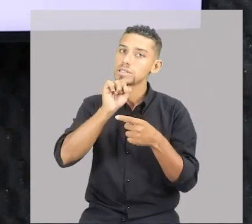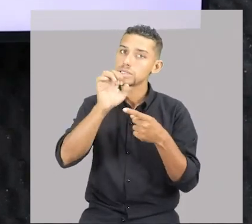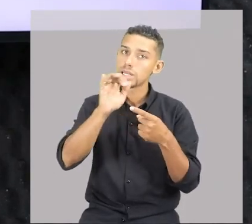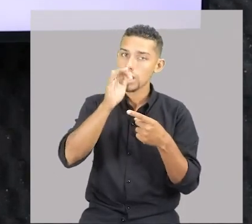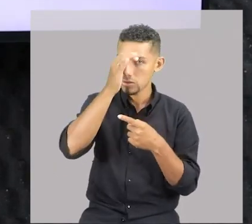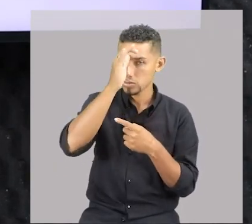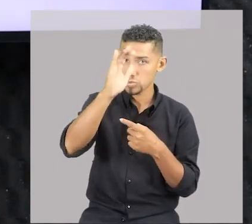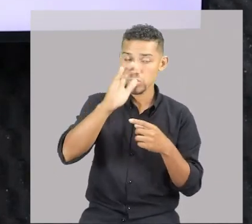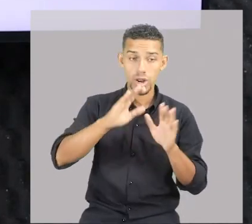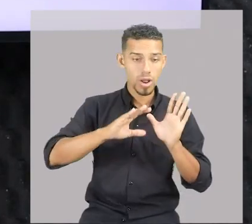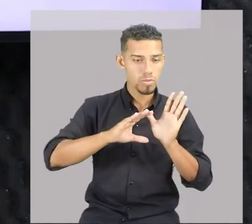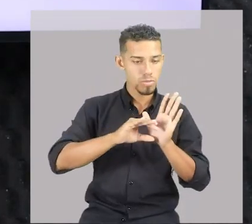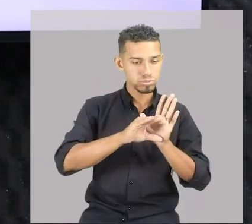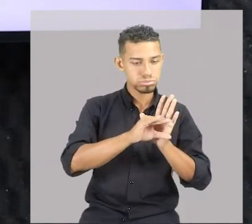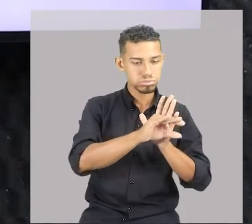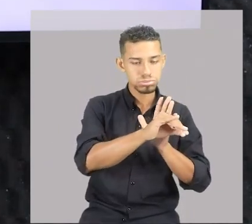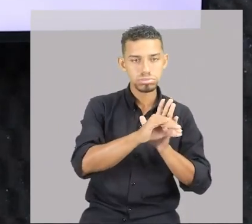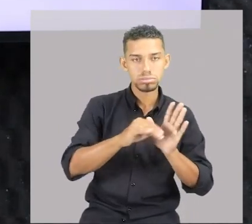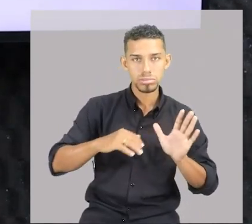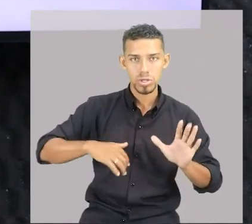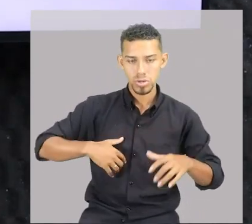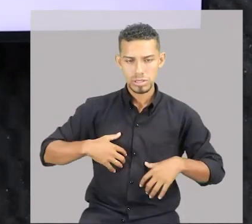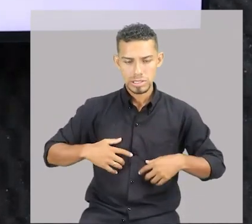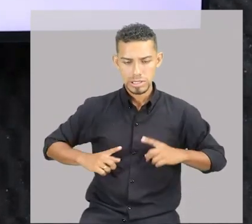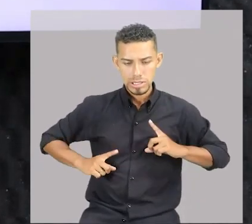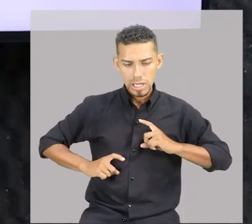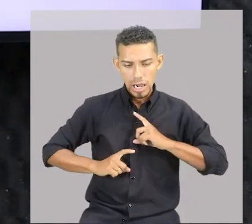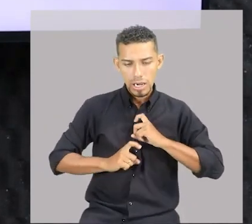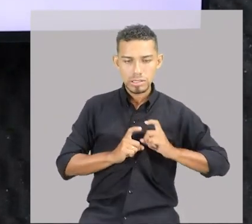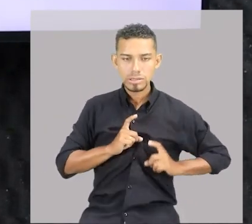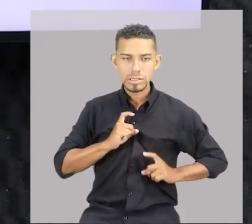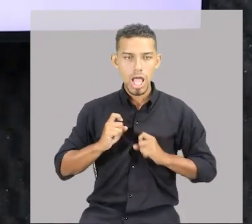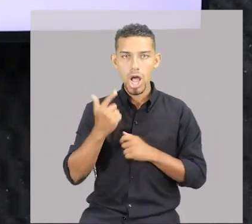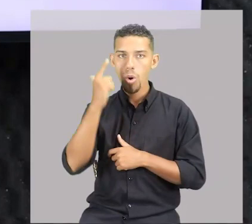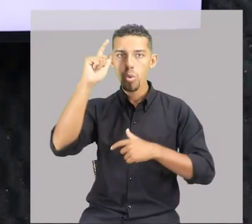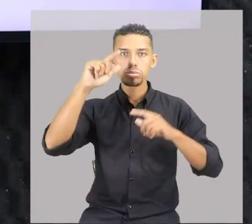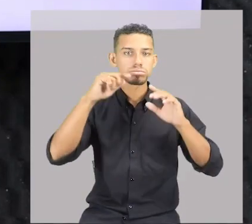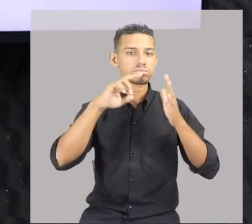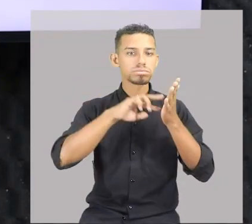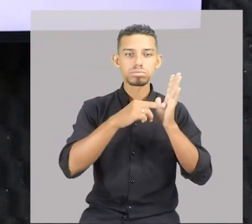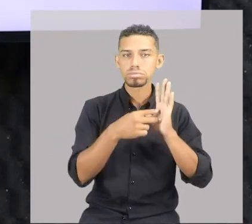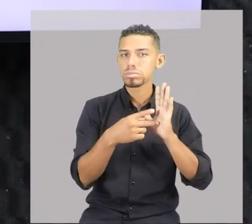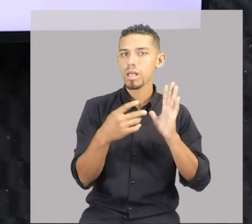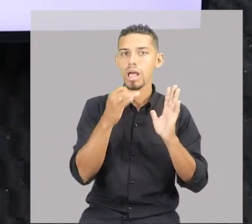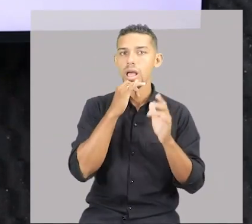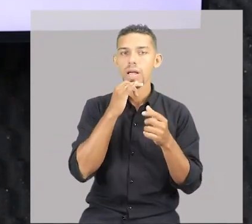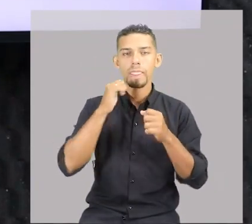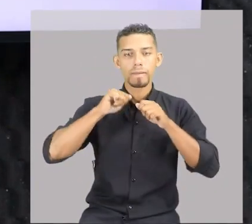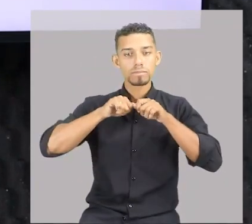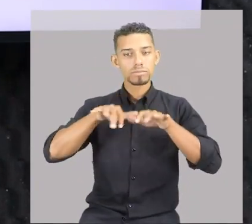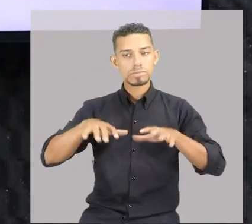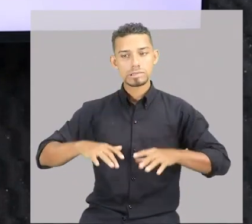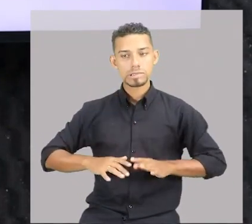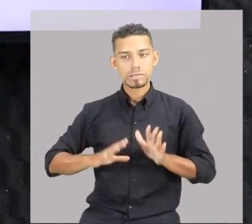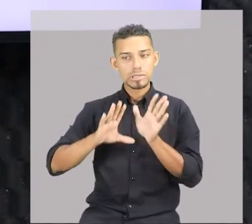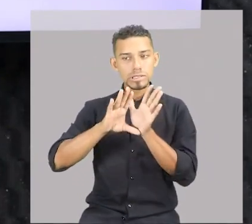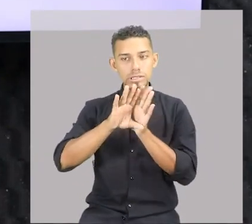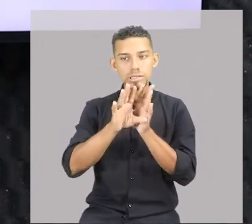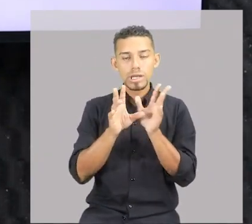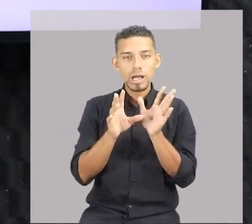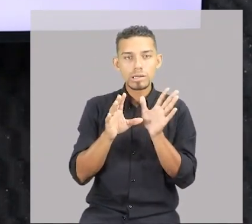uma cultura bacteriana no organismo de alguém, já é outro sentido, já não é mais cultivo, já é a expansão de uma